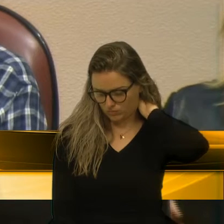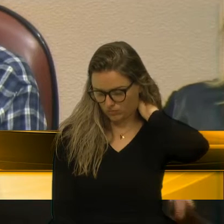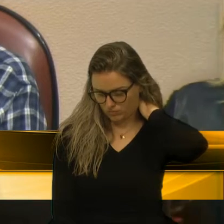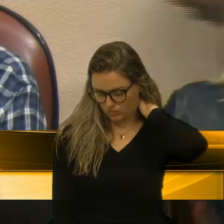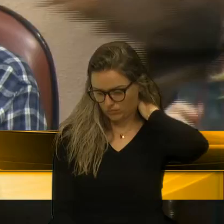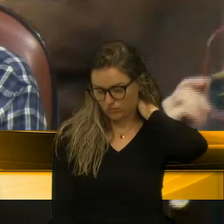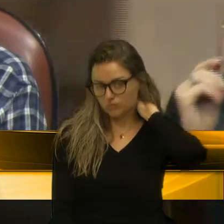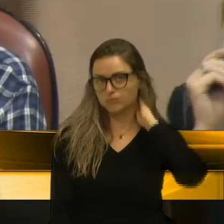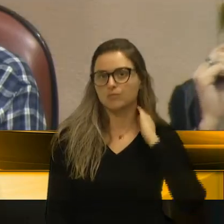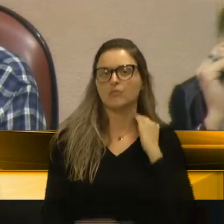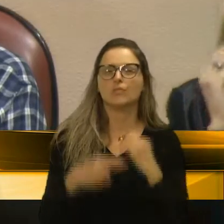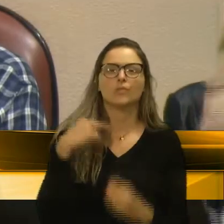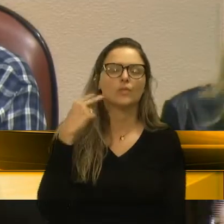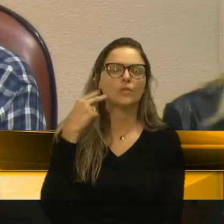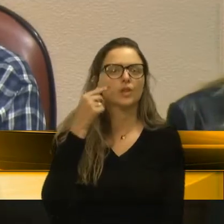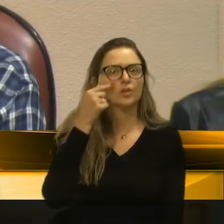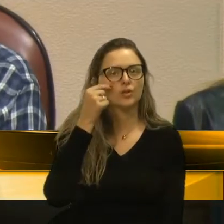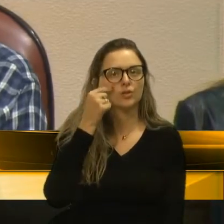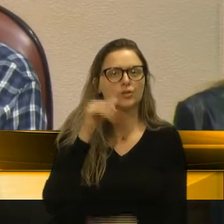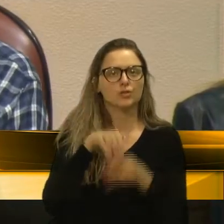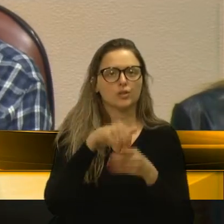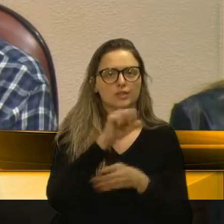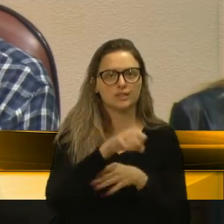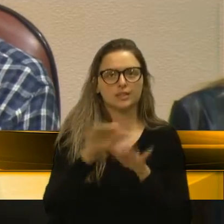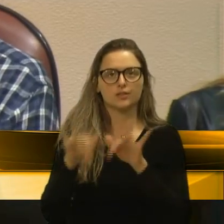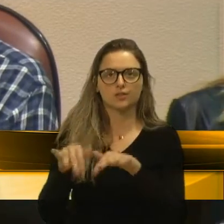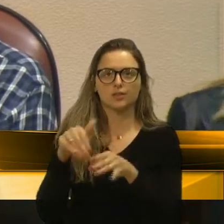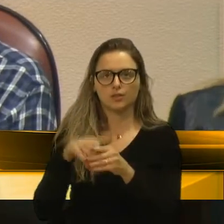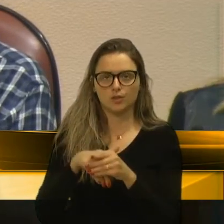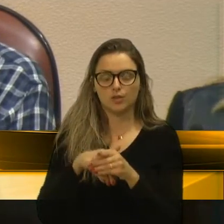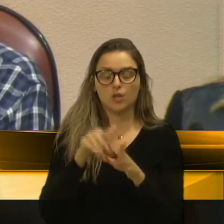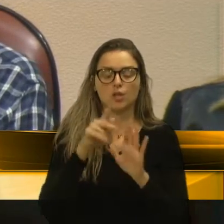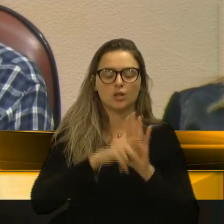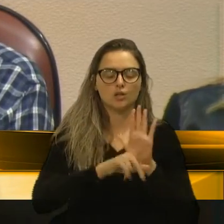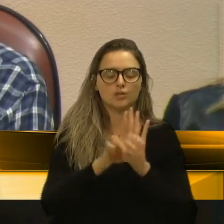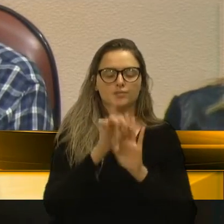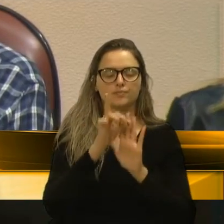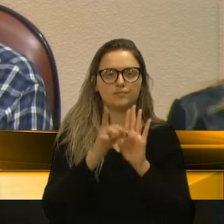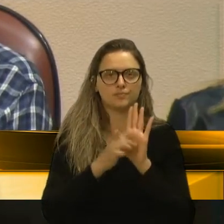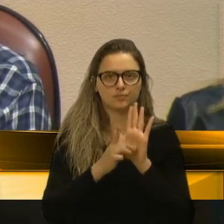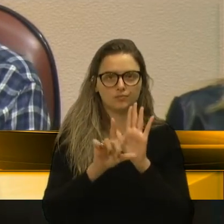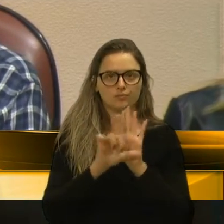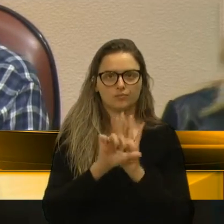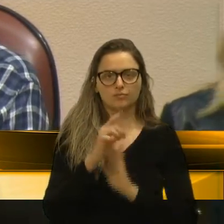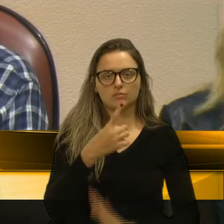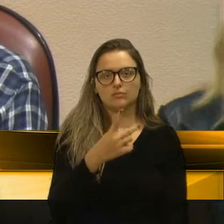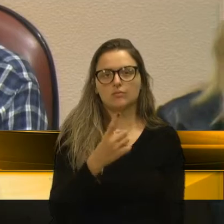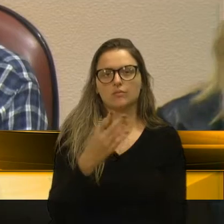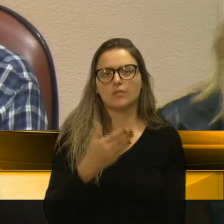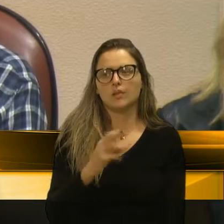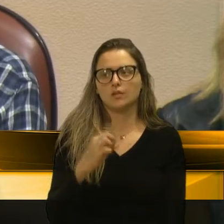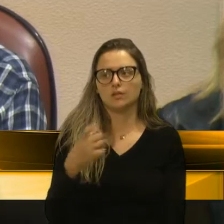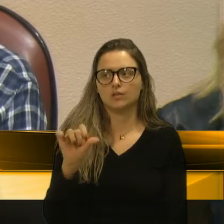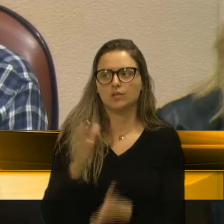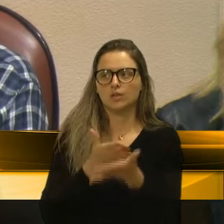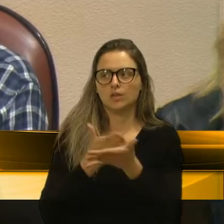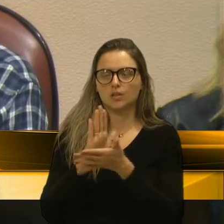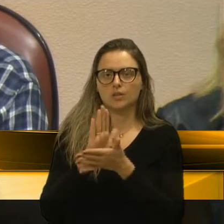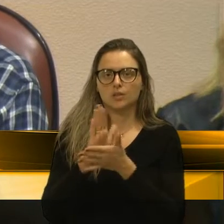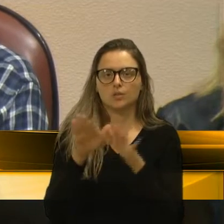encerrada a votação, o projeto de decreto legislativo 12/2019 foi aprovado por